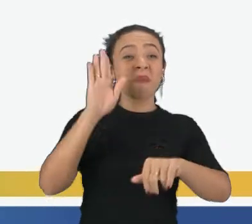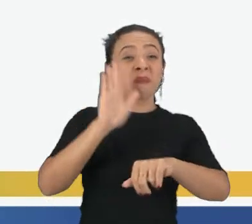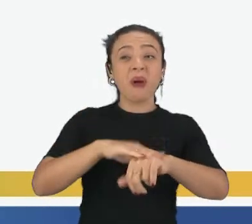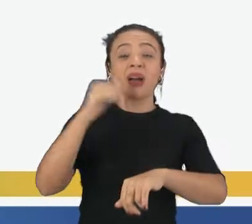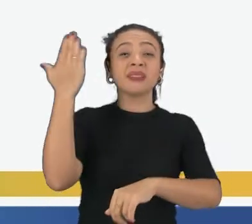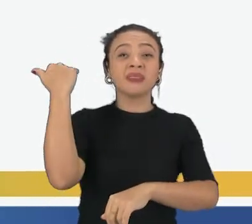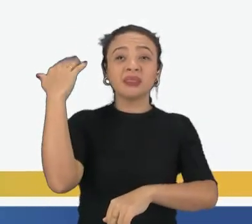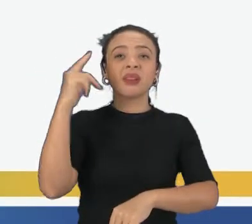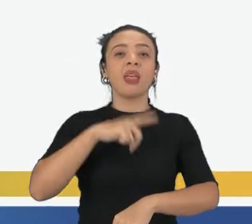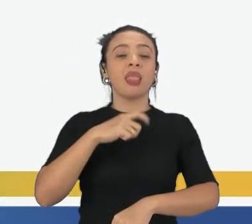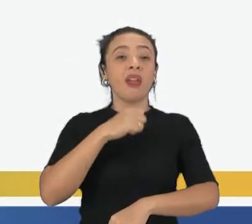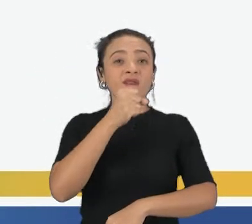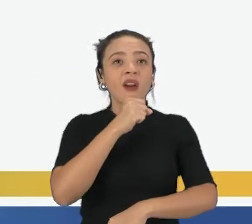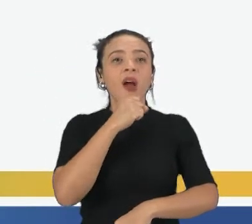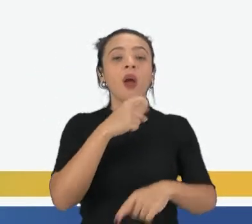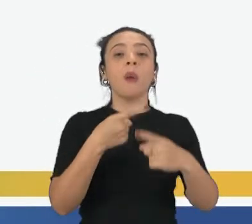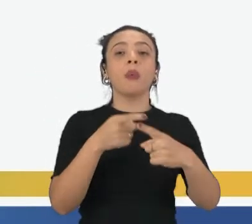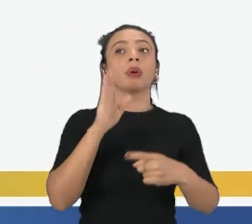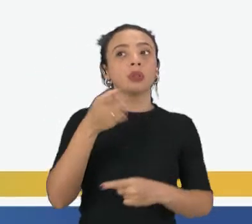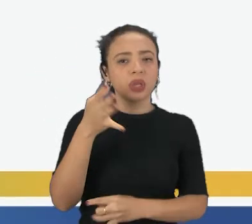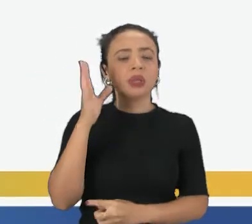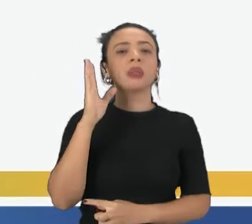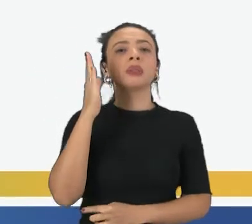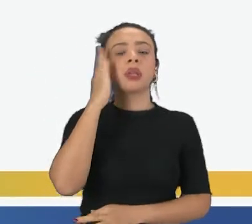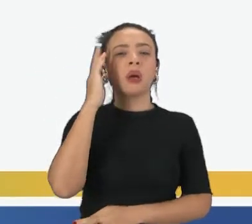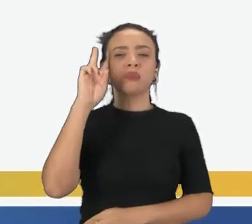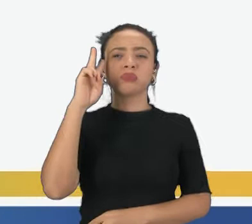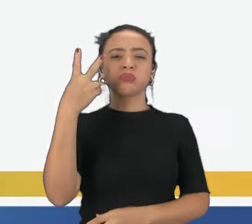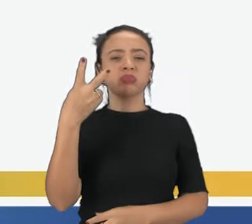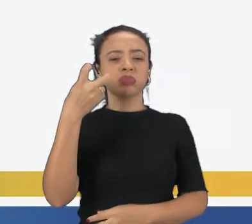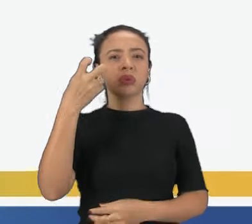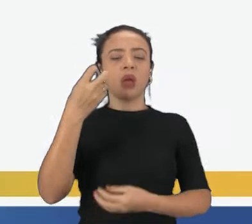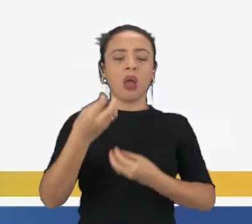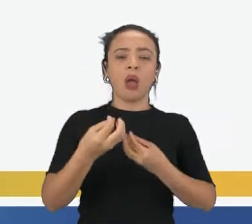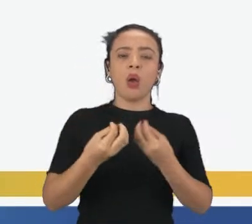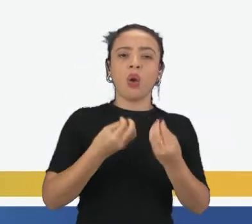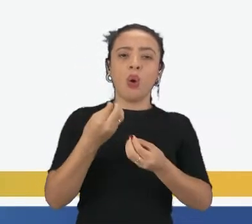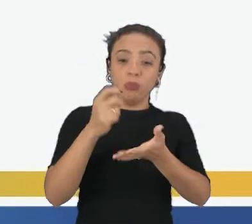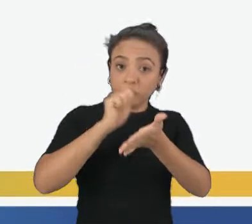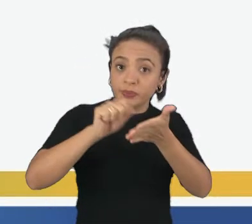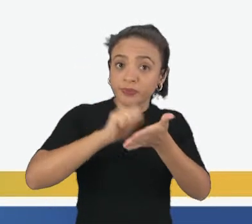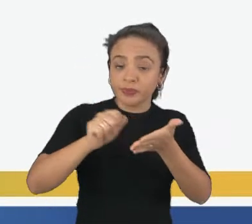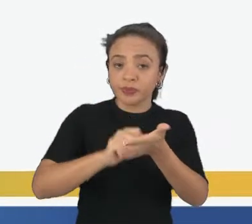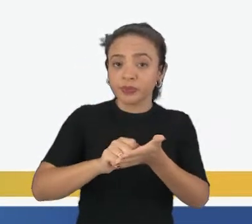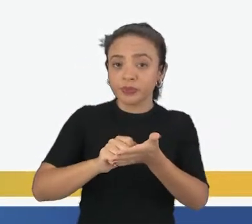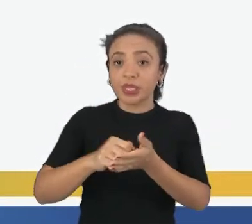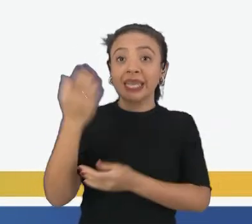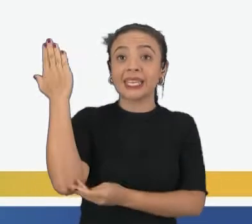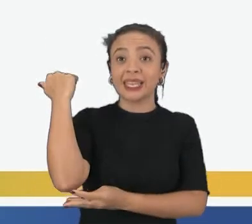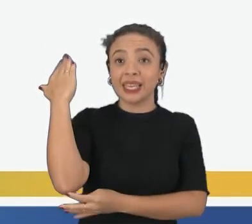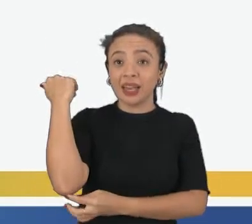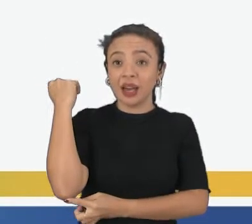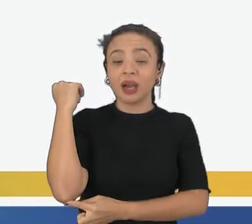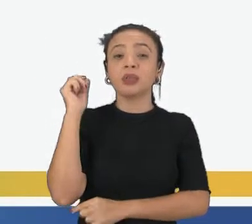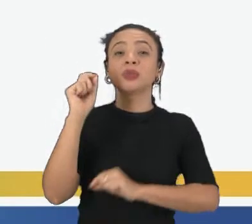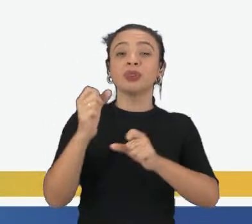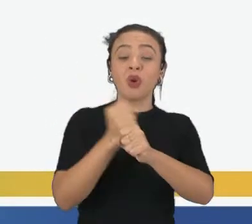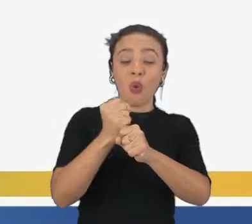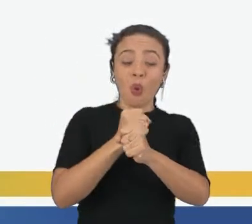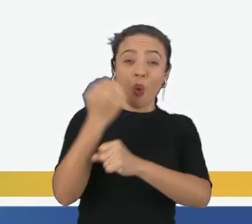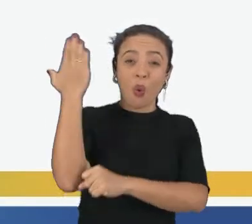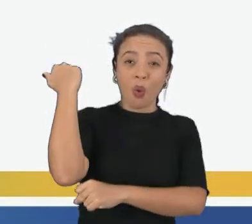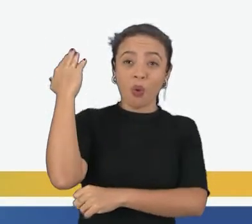dela porque se reconhece examinando ele na forma escrita que ele foi durante muito tempo